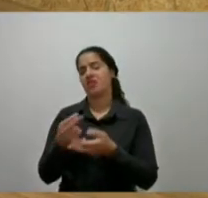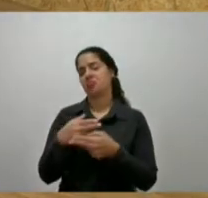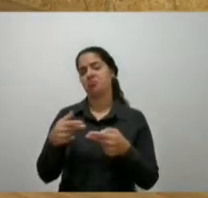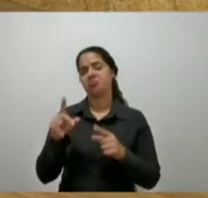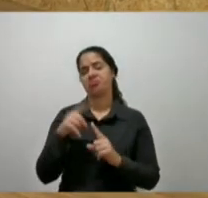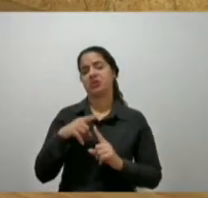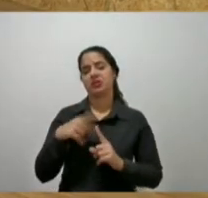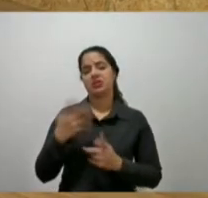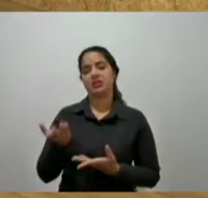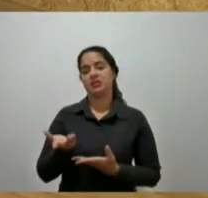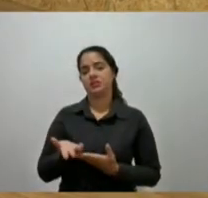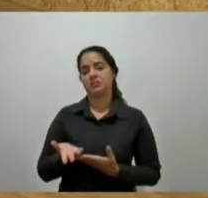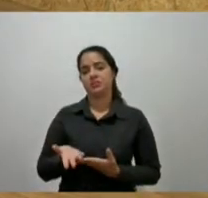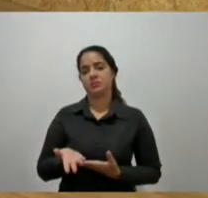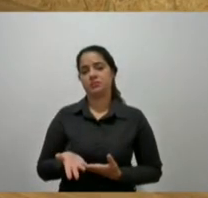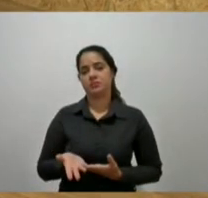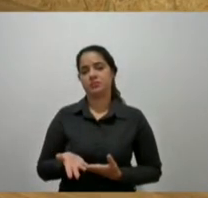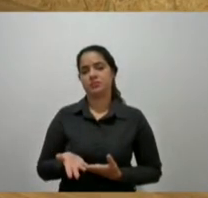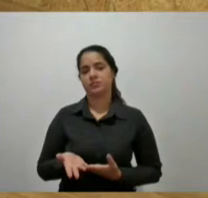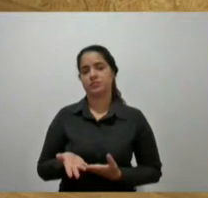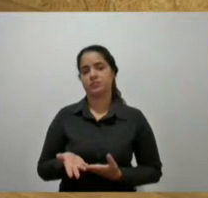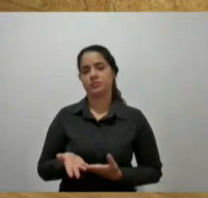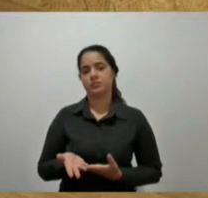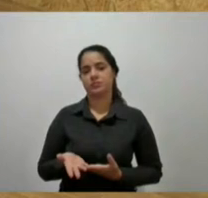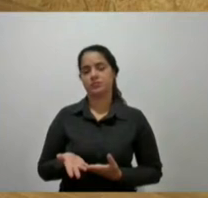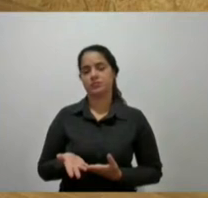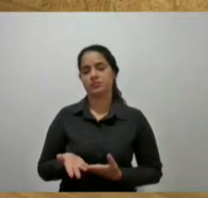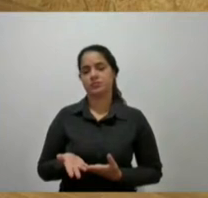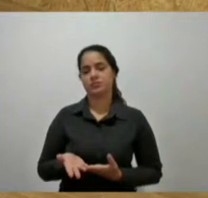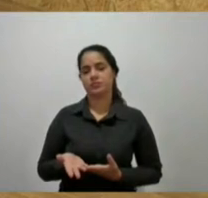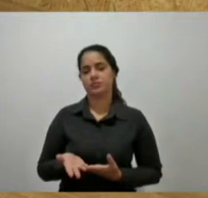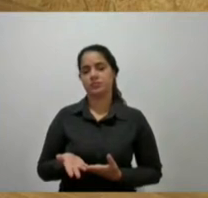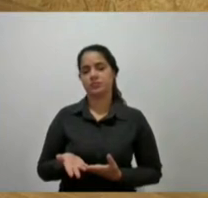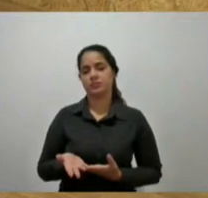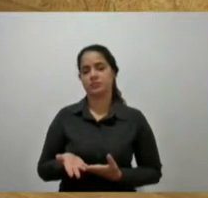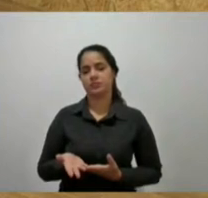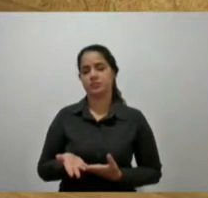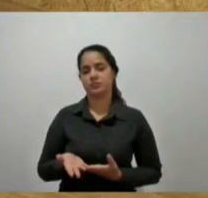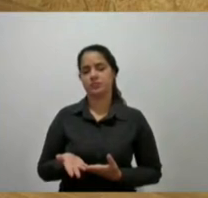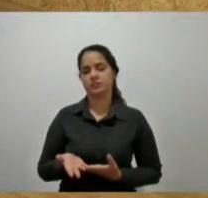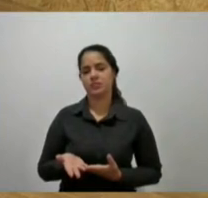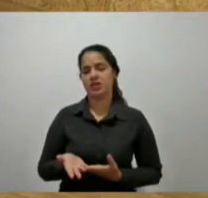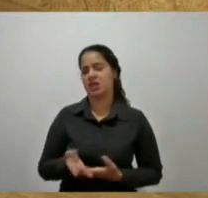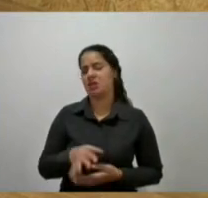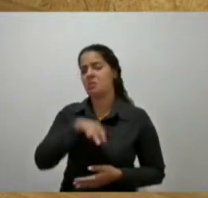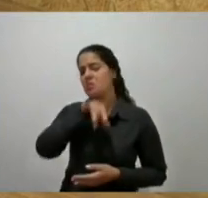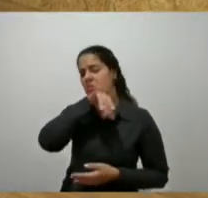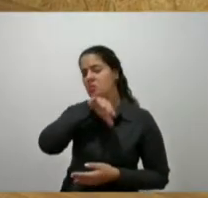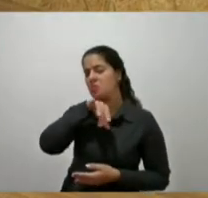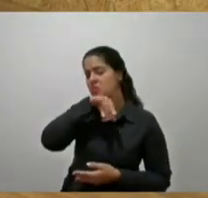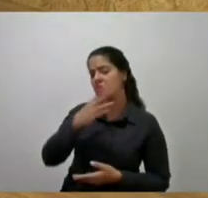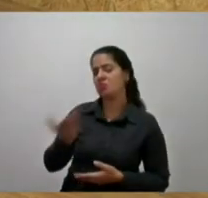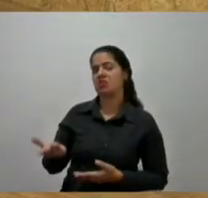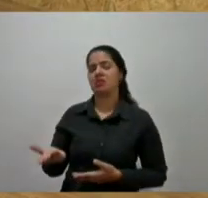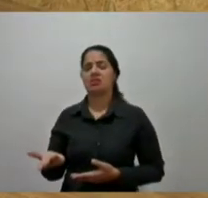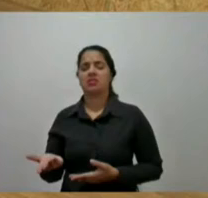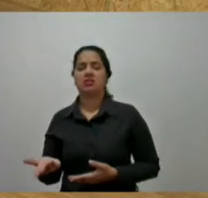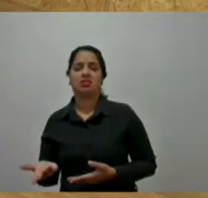são bons para o cliente, simplesmente porque é monopolista, né? Ou simplesmente porque o cliente não tem